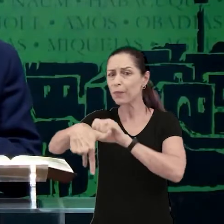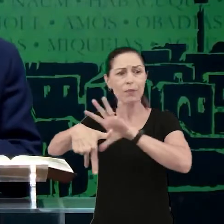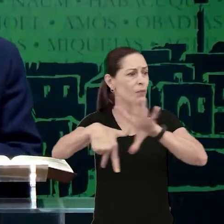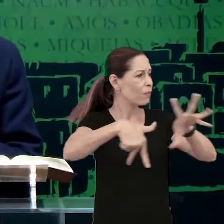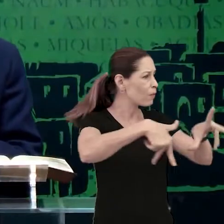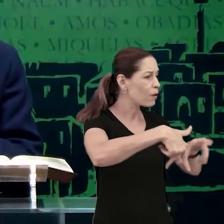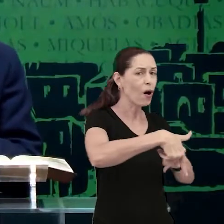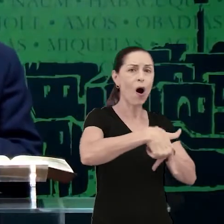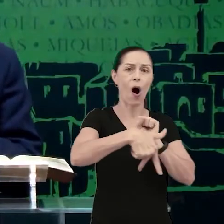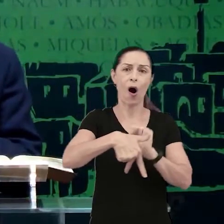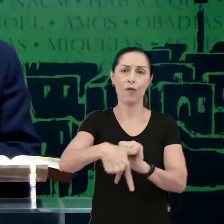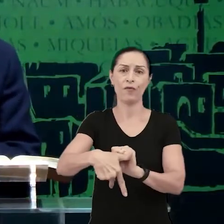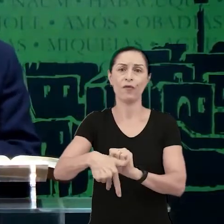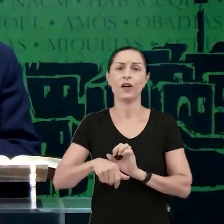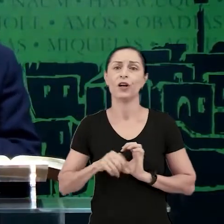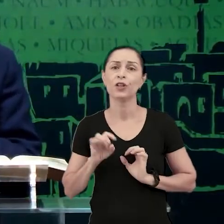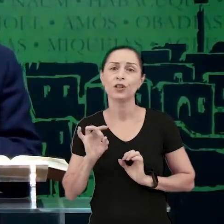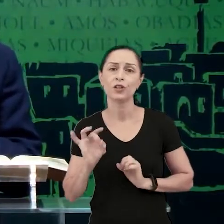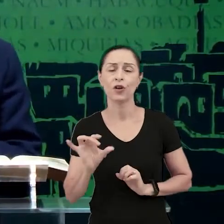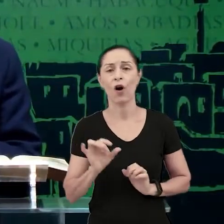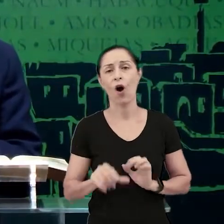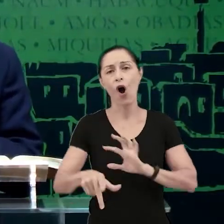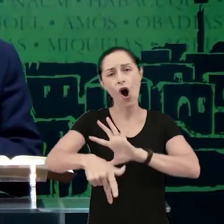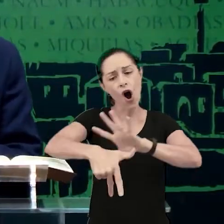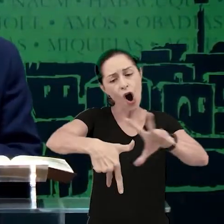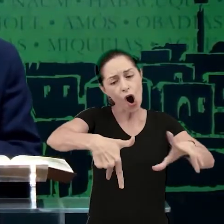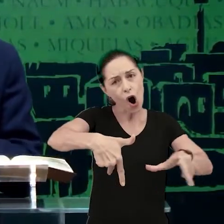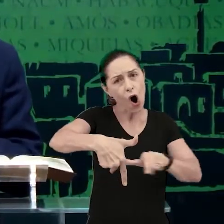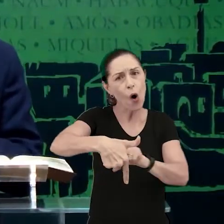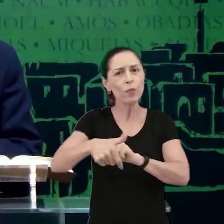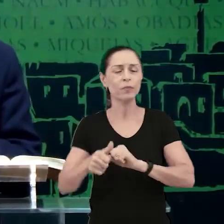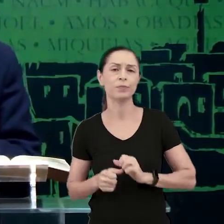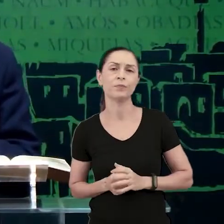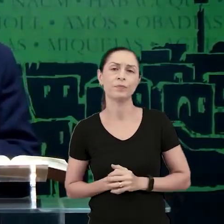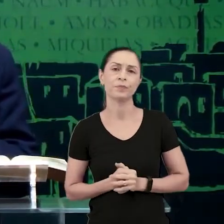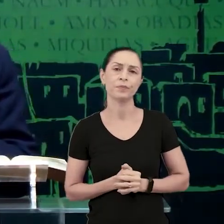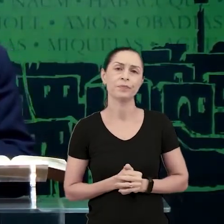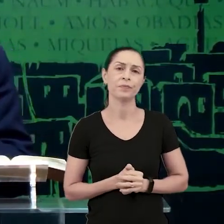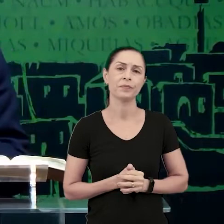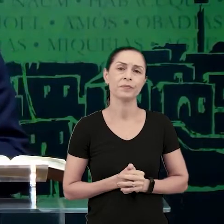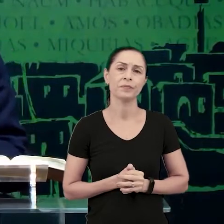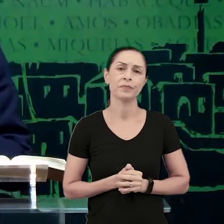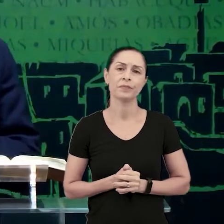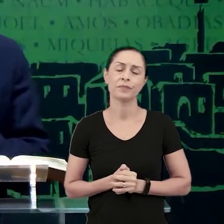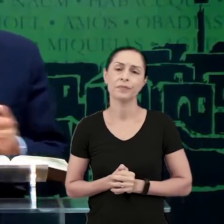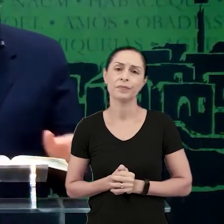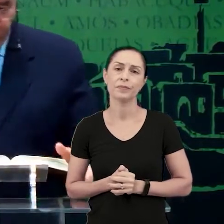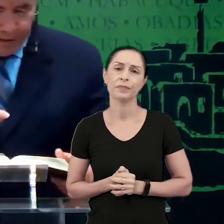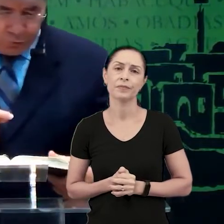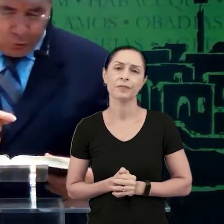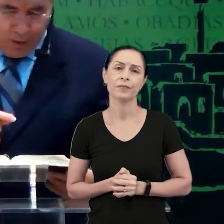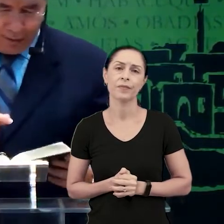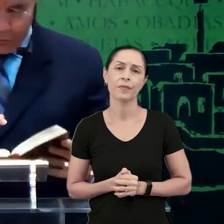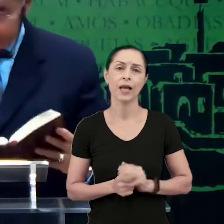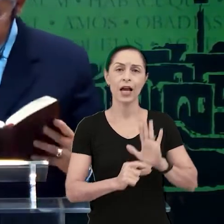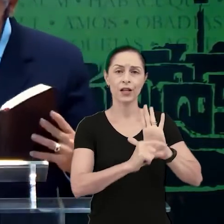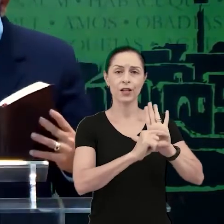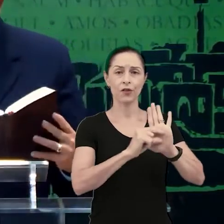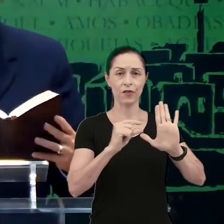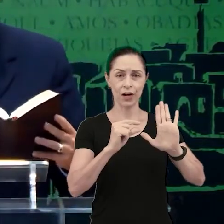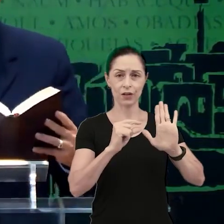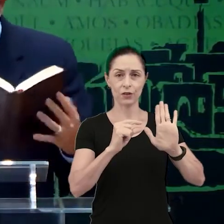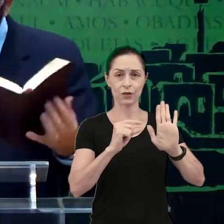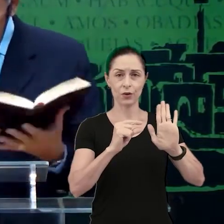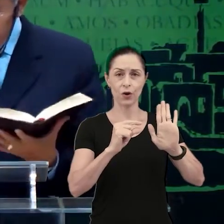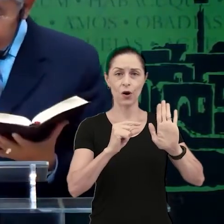prevalece, é o suborno que determina o valor das sentenças. Quando chega no verso 4,